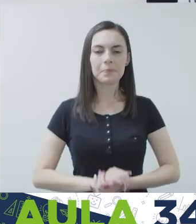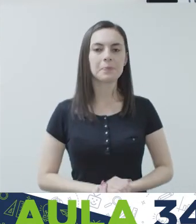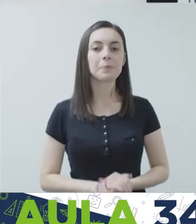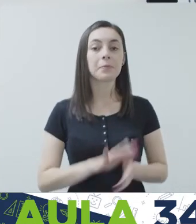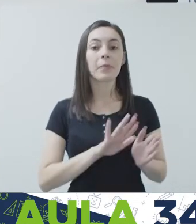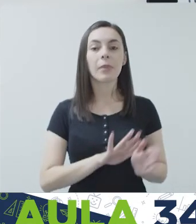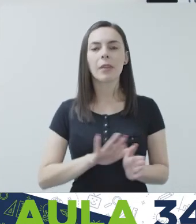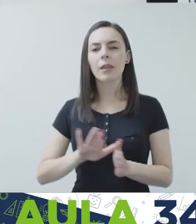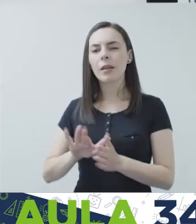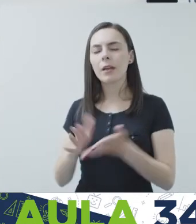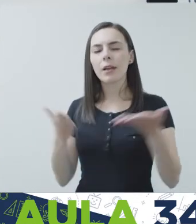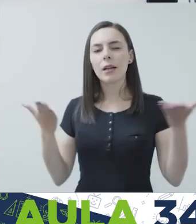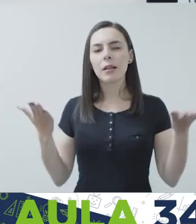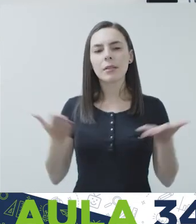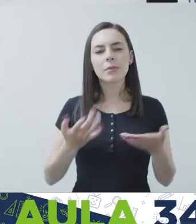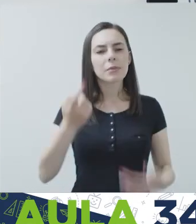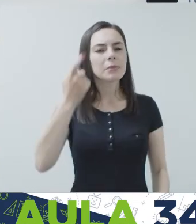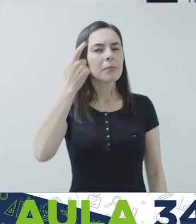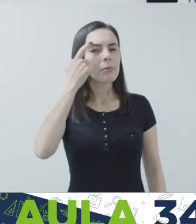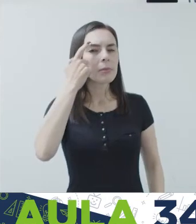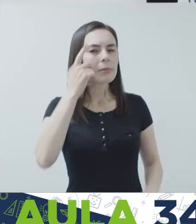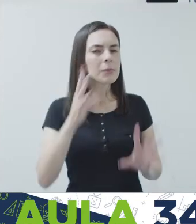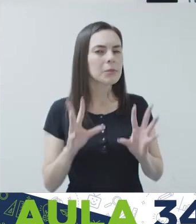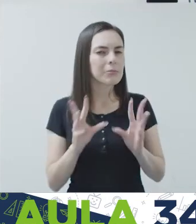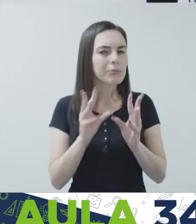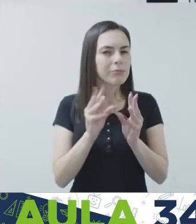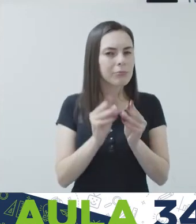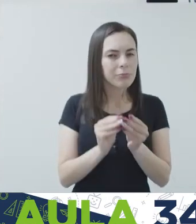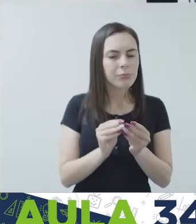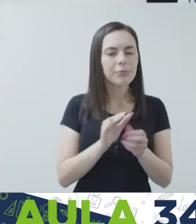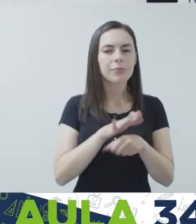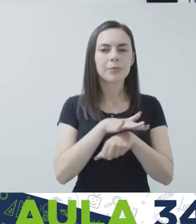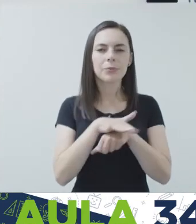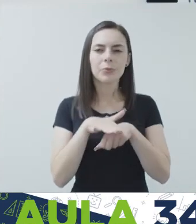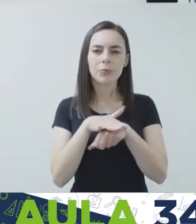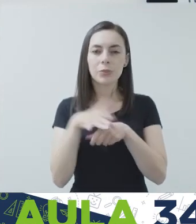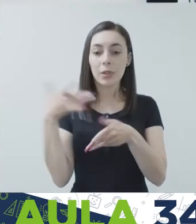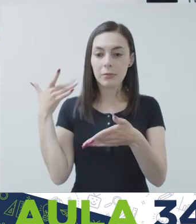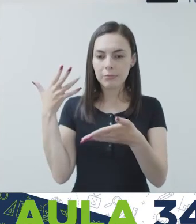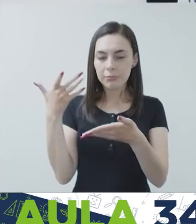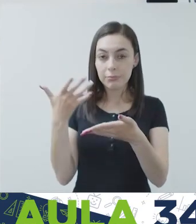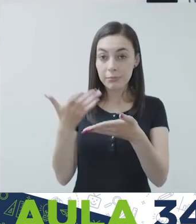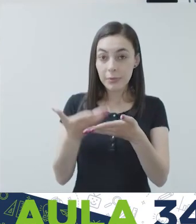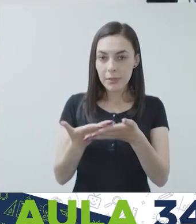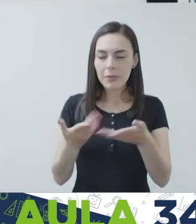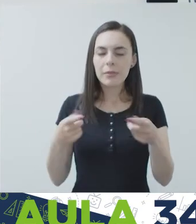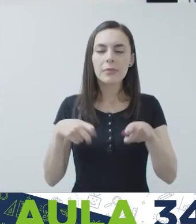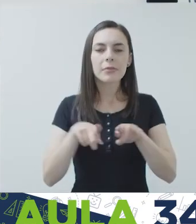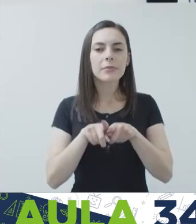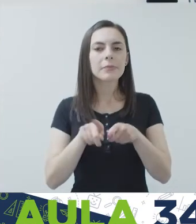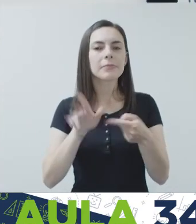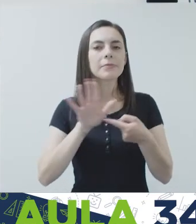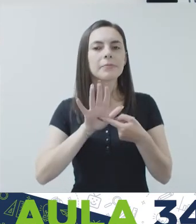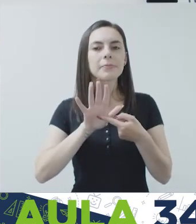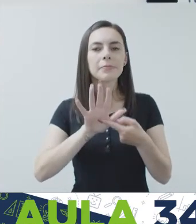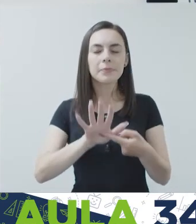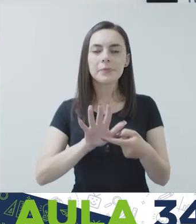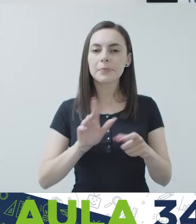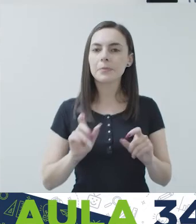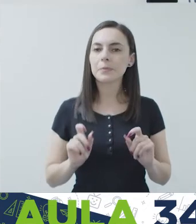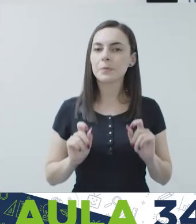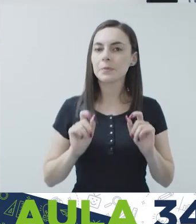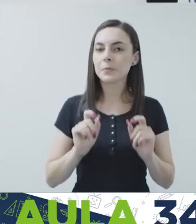Agora nós vamos pensar um pouco nisso tudo que nós conversamos hoje, mas a professora Márcia trouxe para vocês